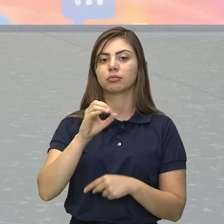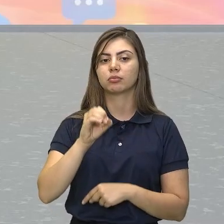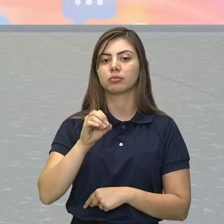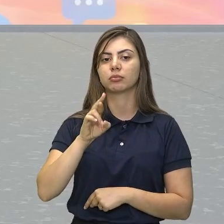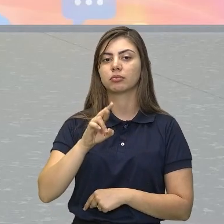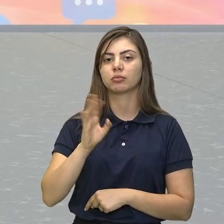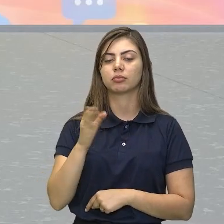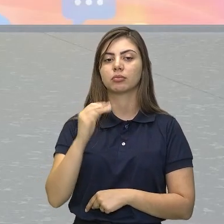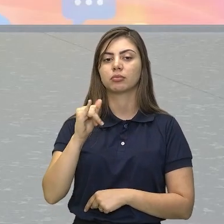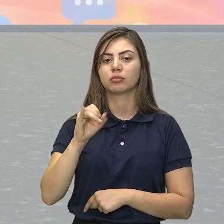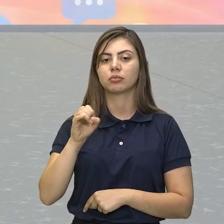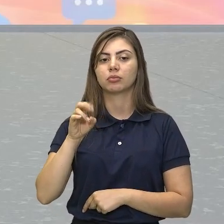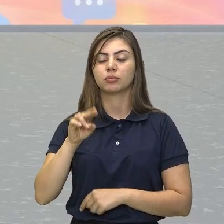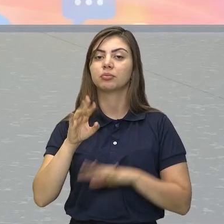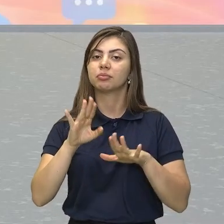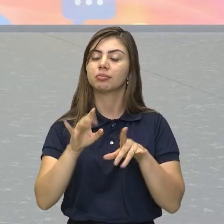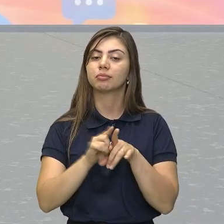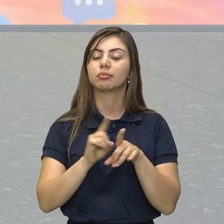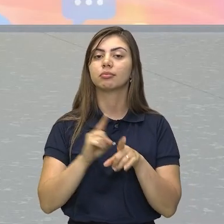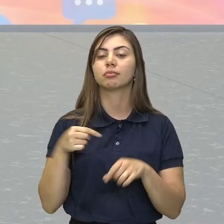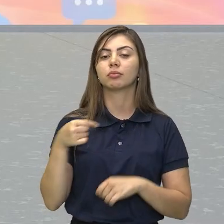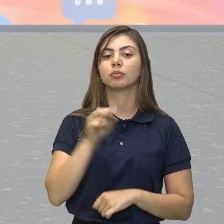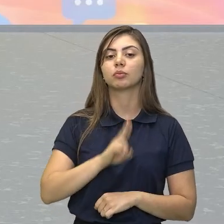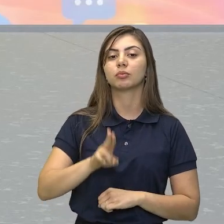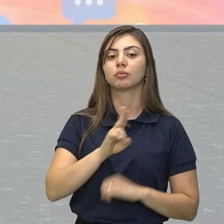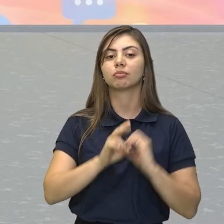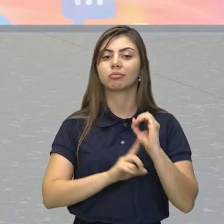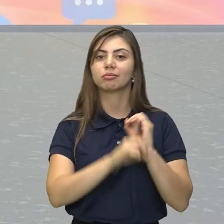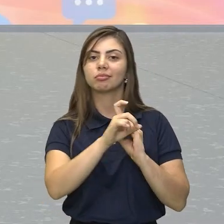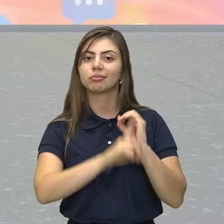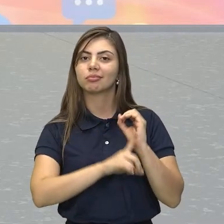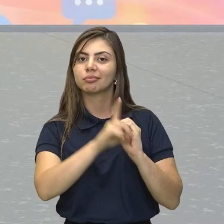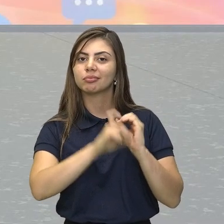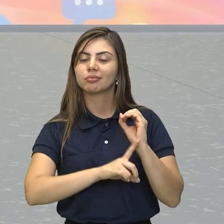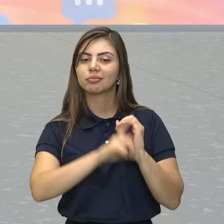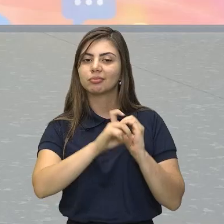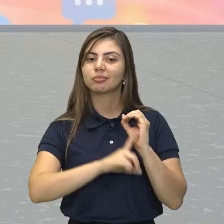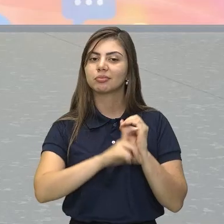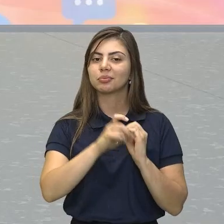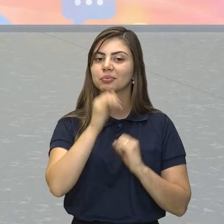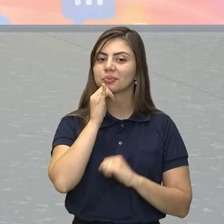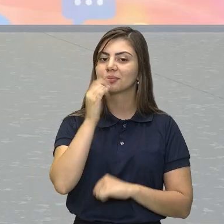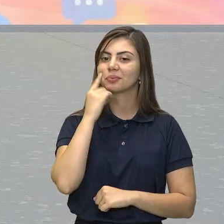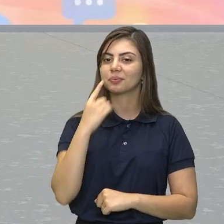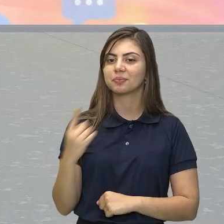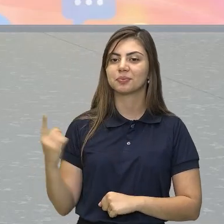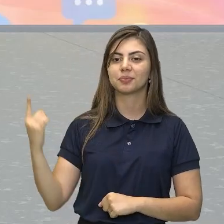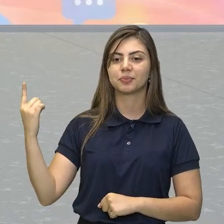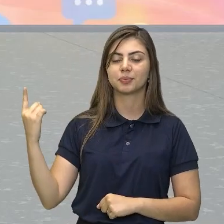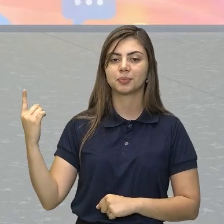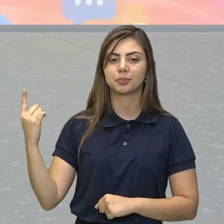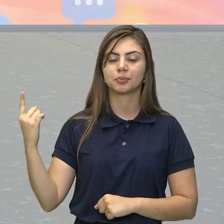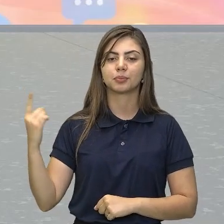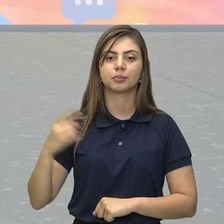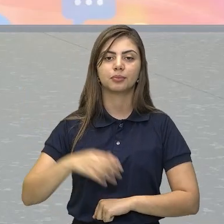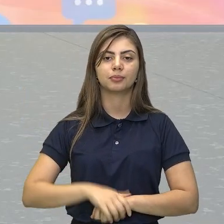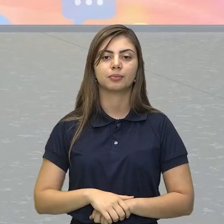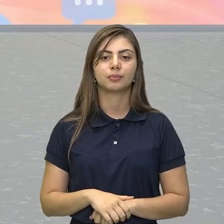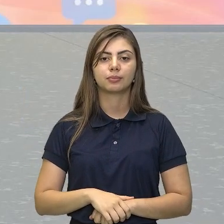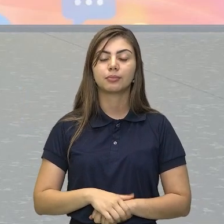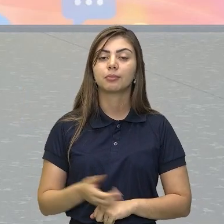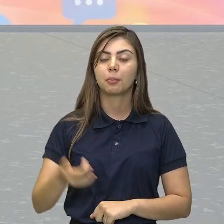os emojis, os emotions, né? Que temos aqui alguns exemplos para vocês. Além disso,